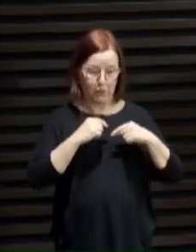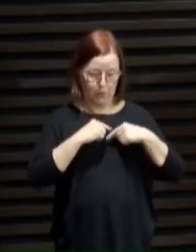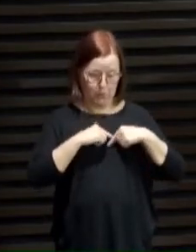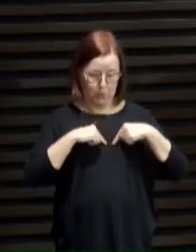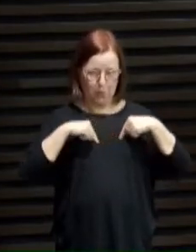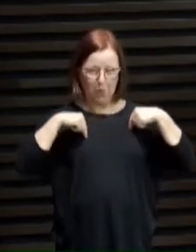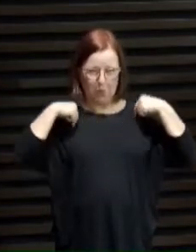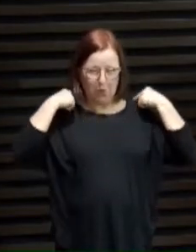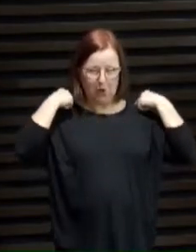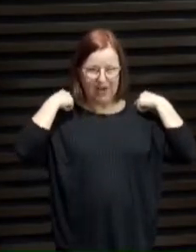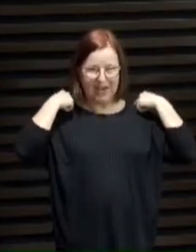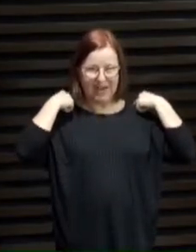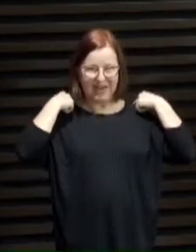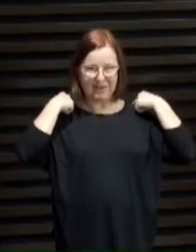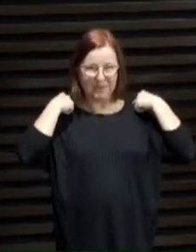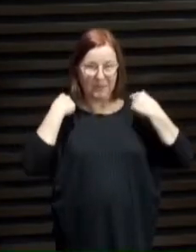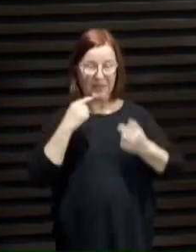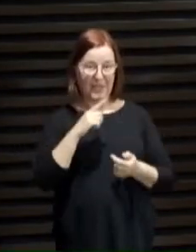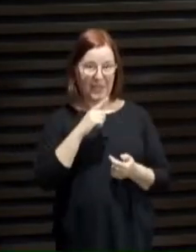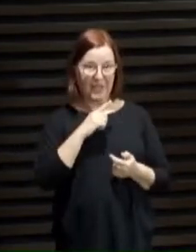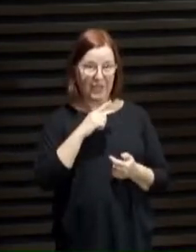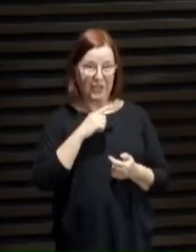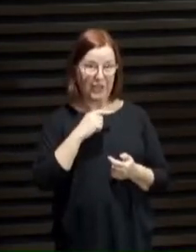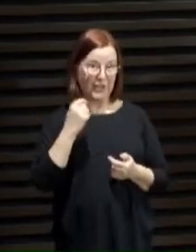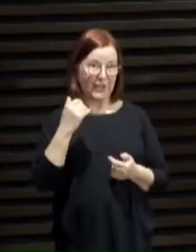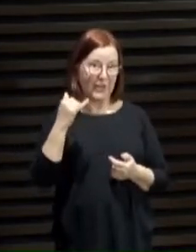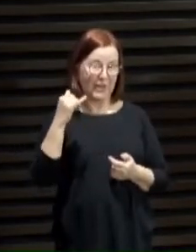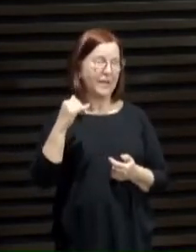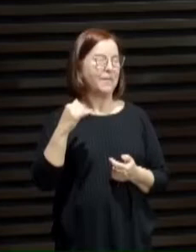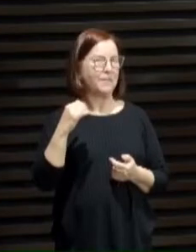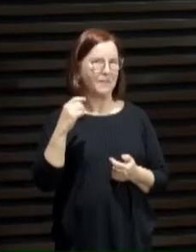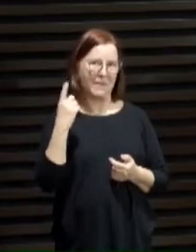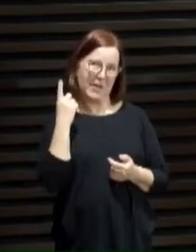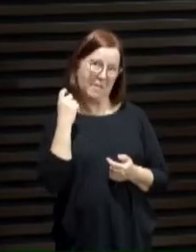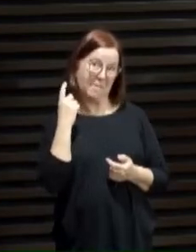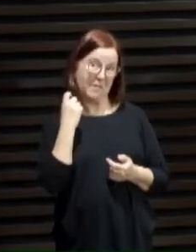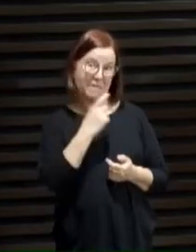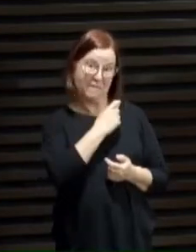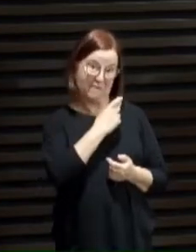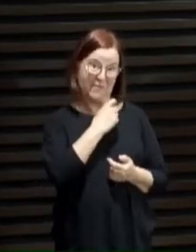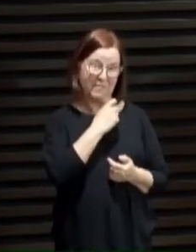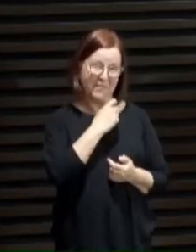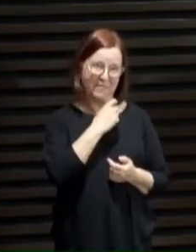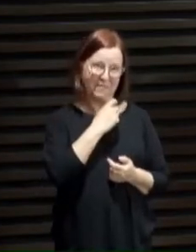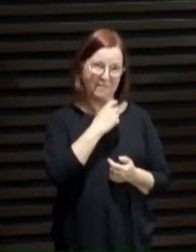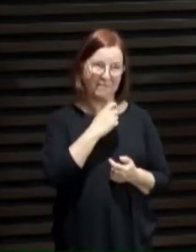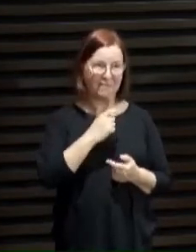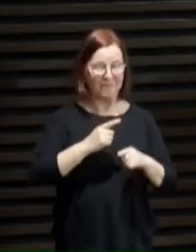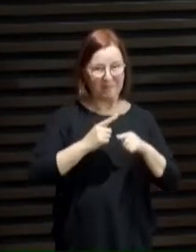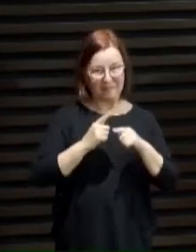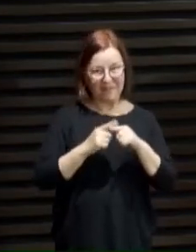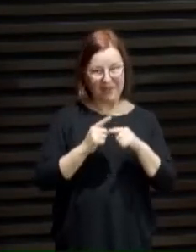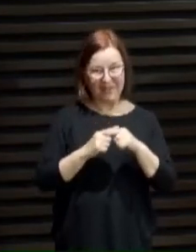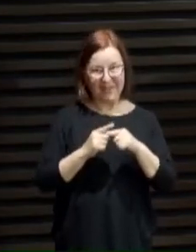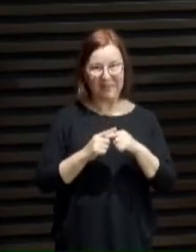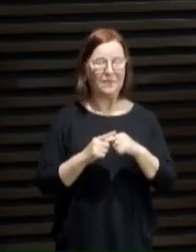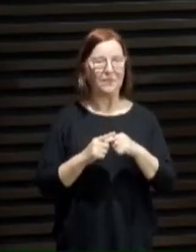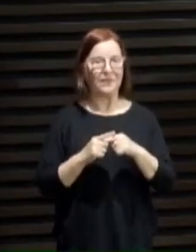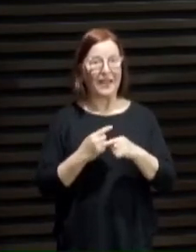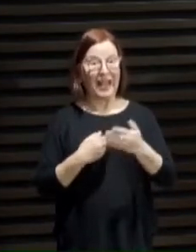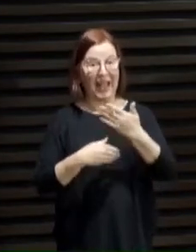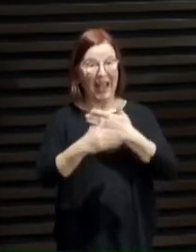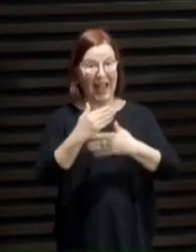Esse perfume elas colocavam ao longo do dia, justamente para que ela pudesse se tornar, através desses perfumes que ela passava em si